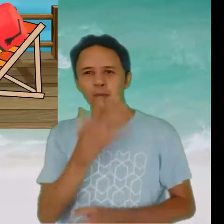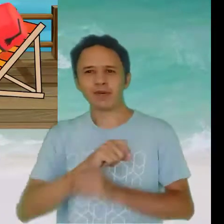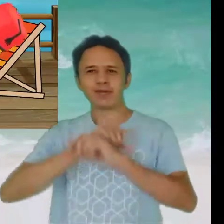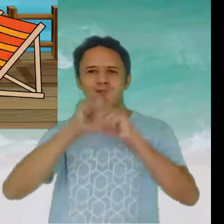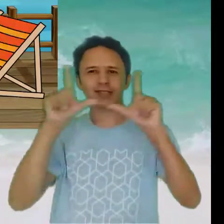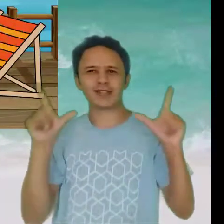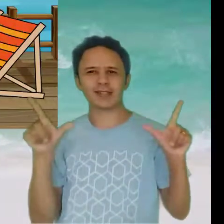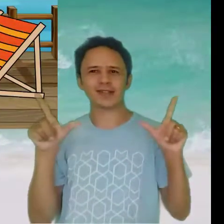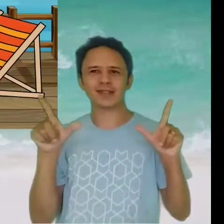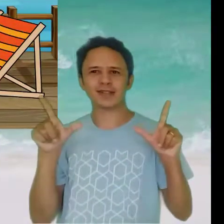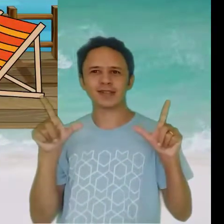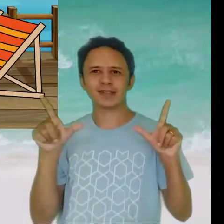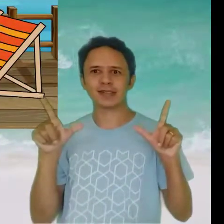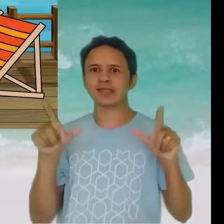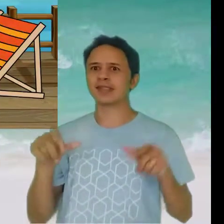Bom dia.